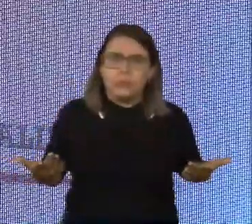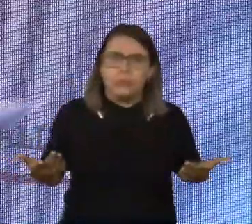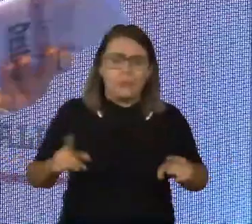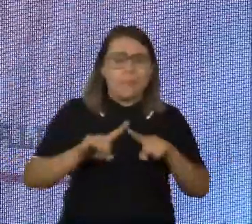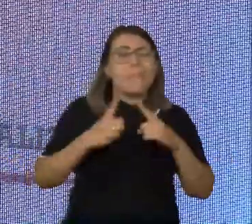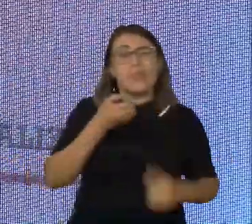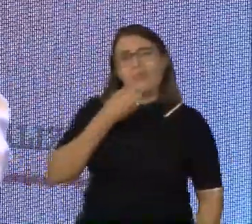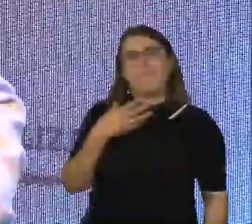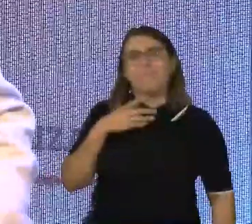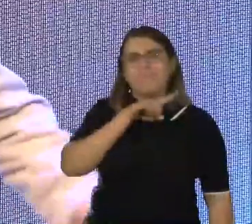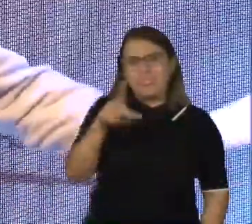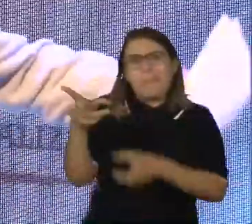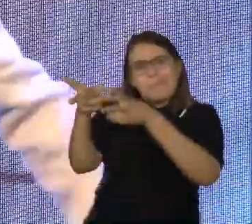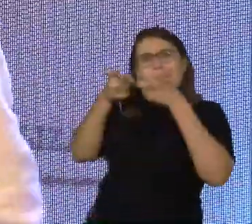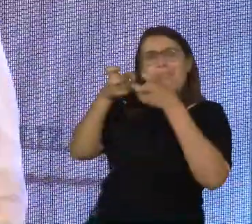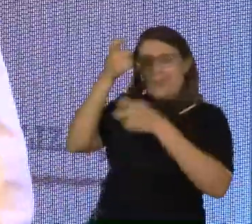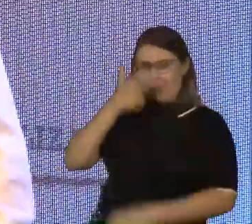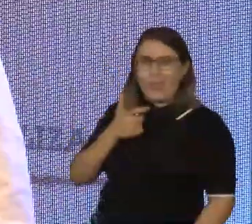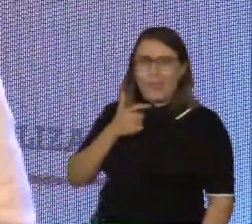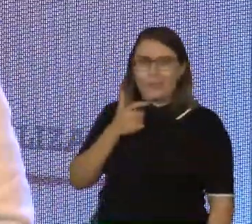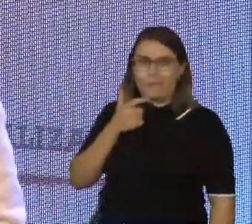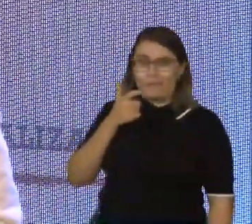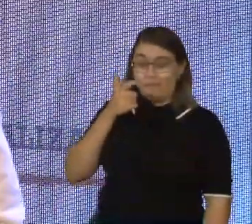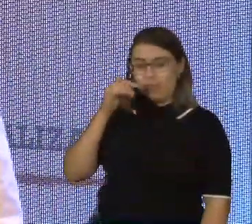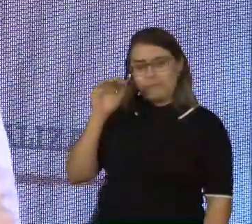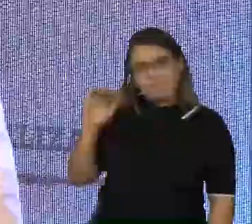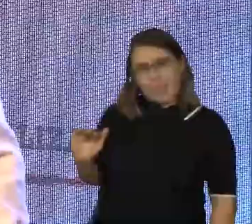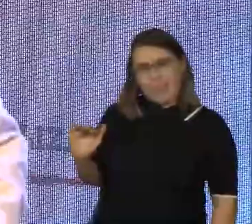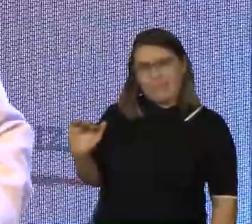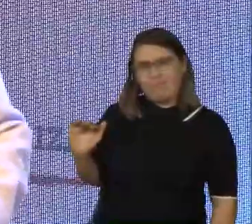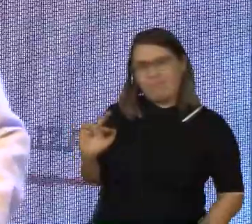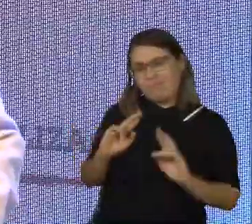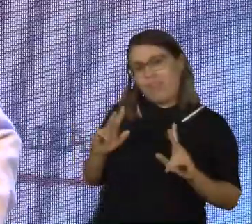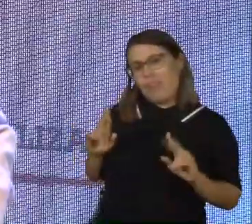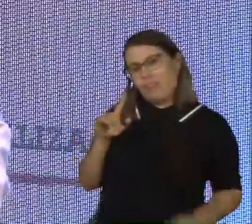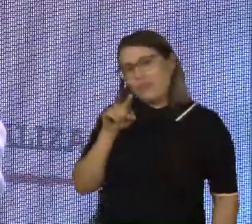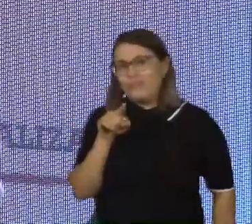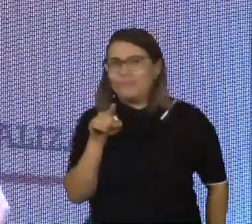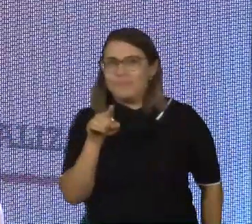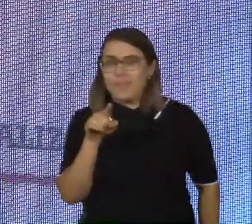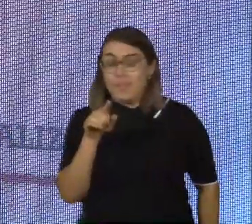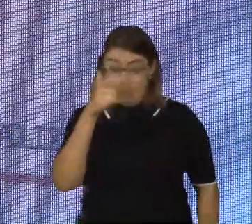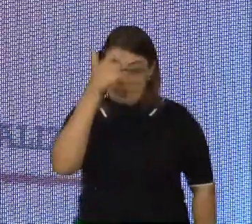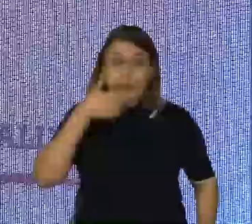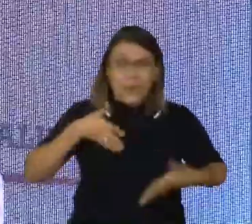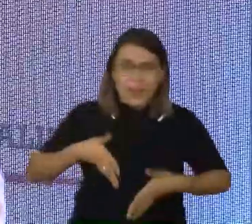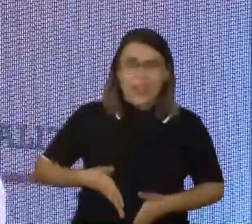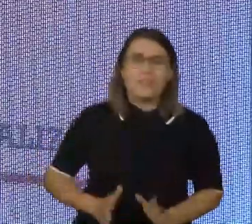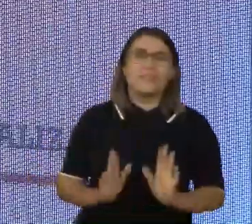Bom, eu acho que vocês já notaram que eu tenho a altura um pouco diferente da de vocês. É que eu nasci com